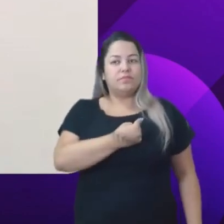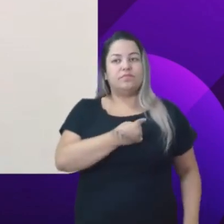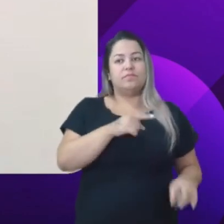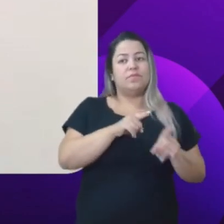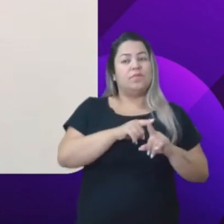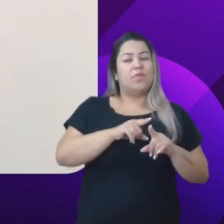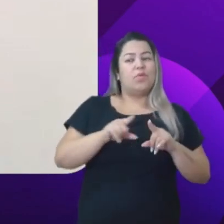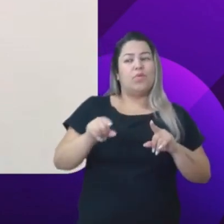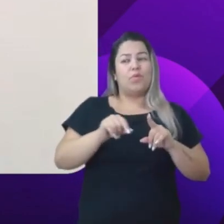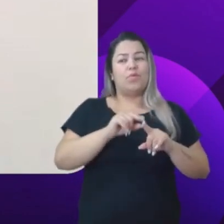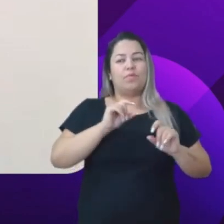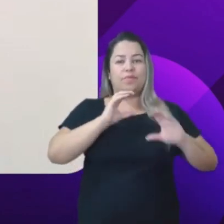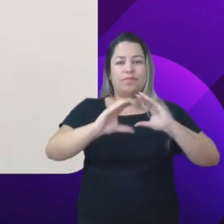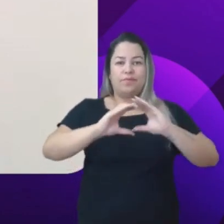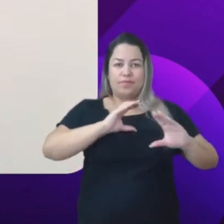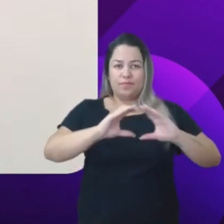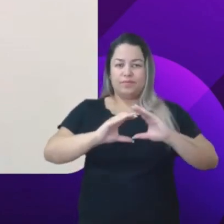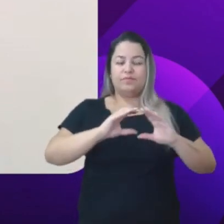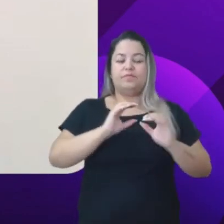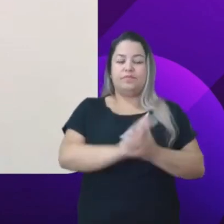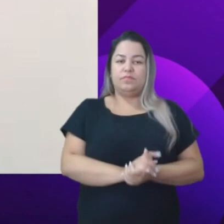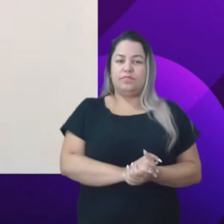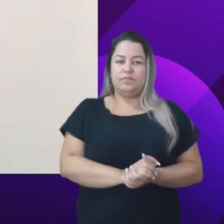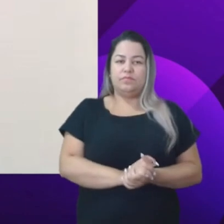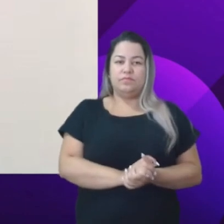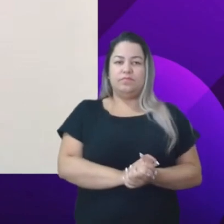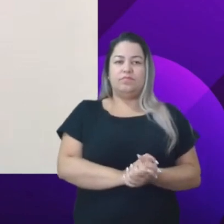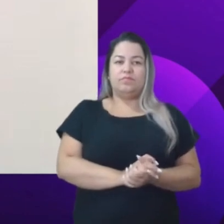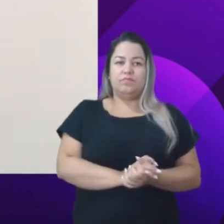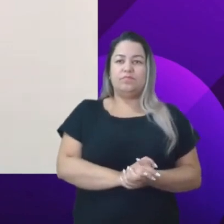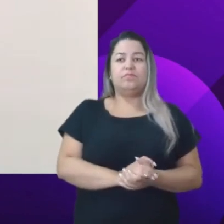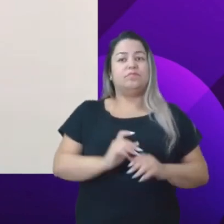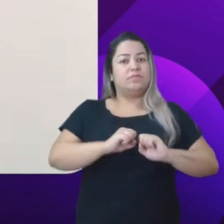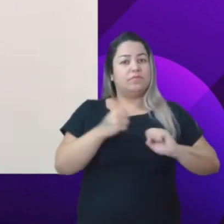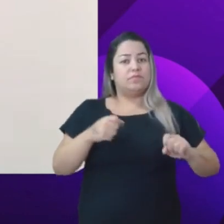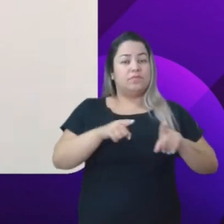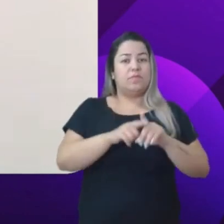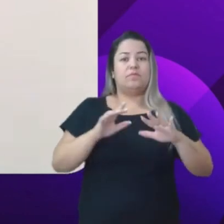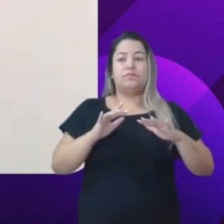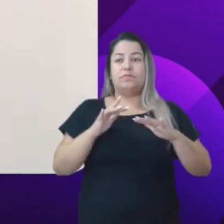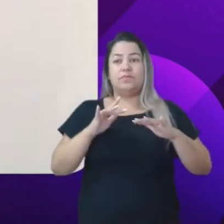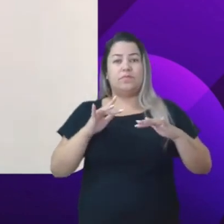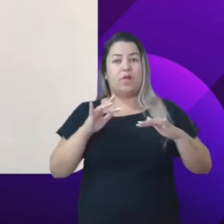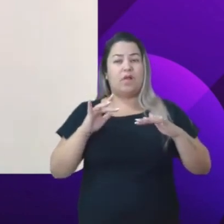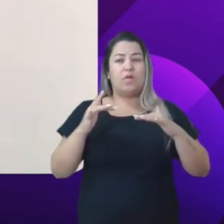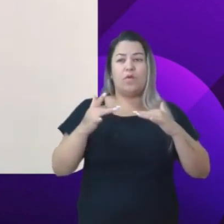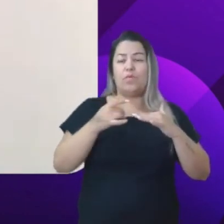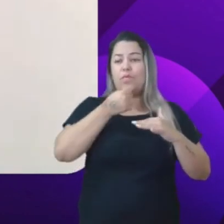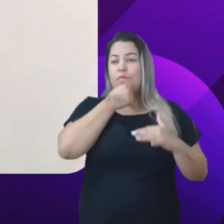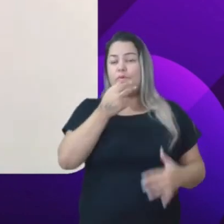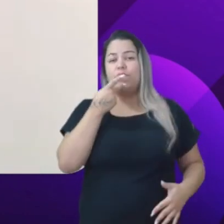dessa comunicação hegemônica, dessa comunicação que são das grandes mídias, né? E aí, falar